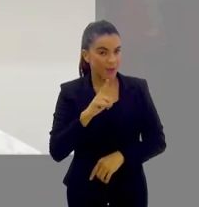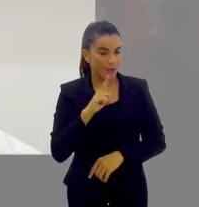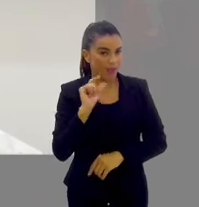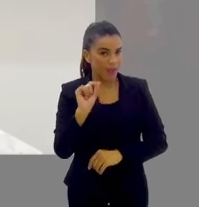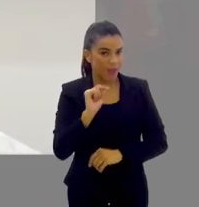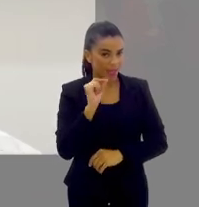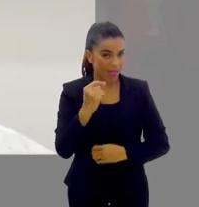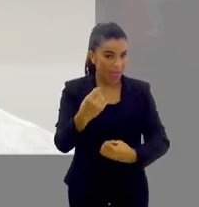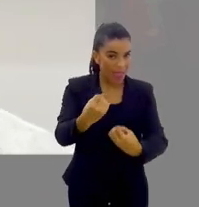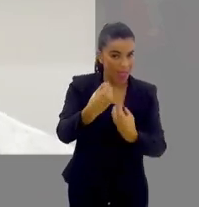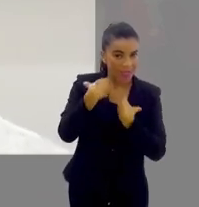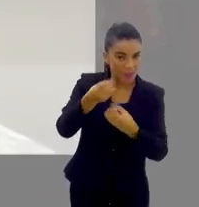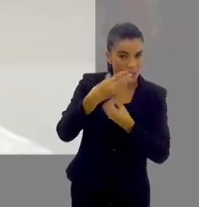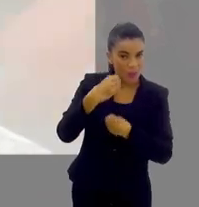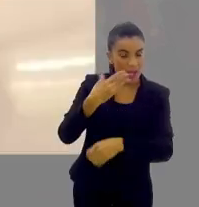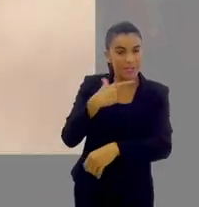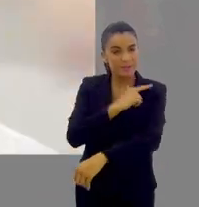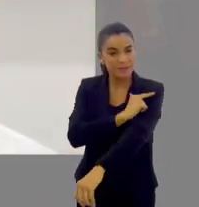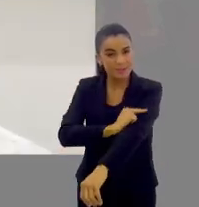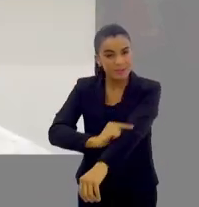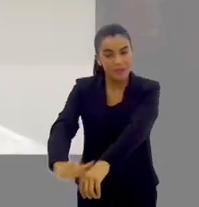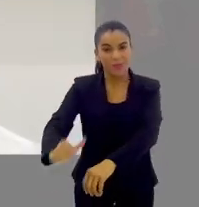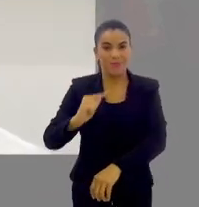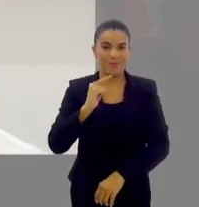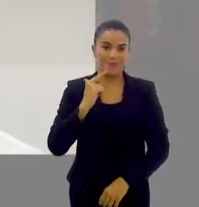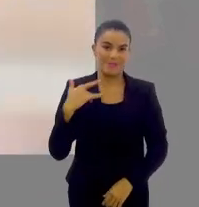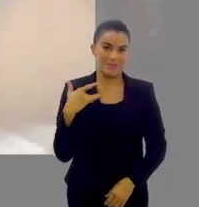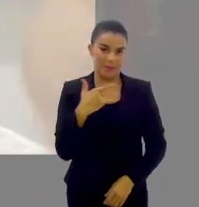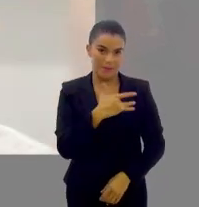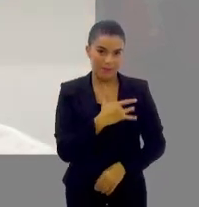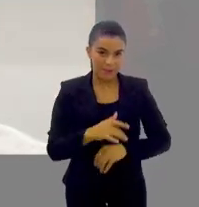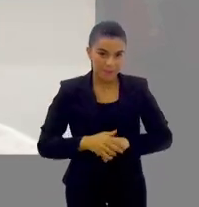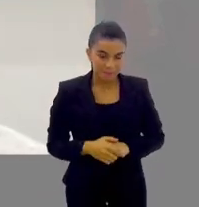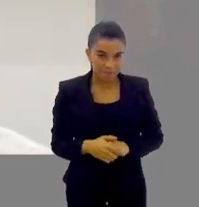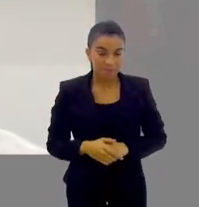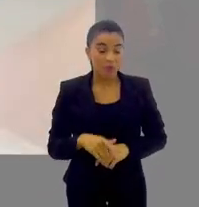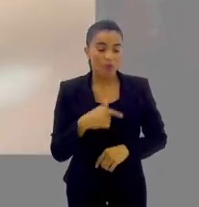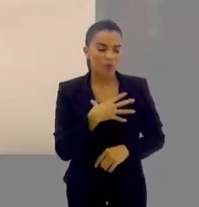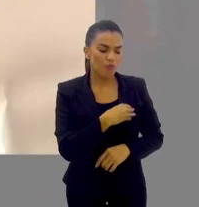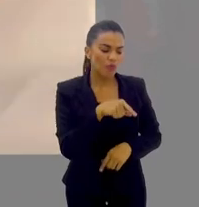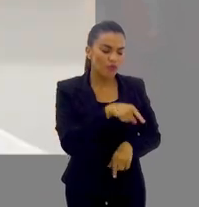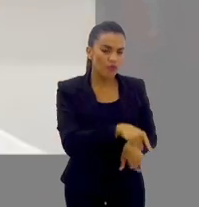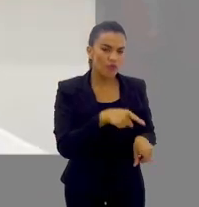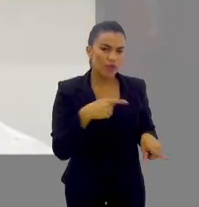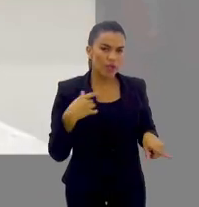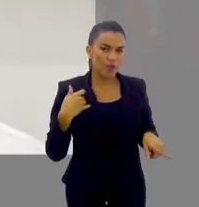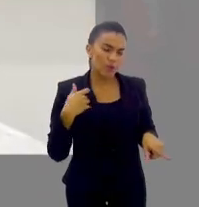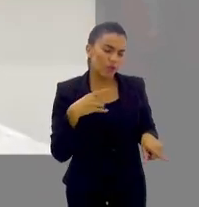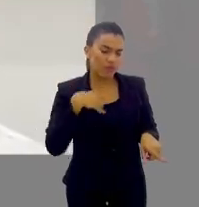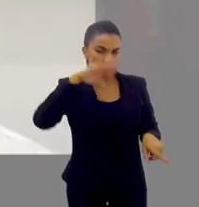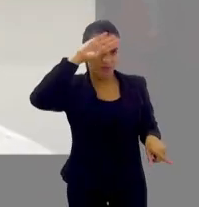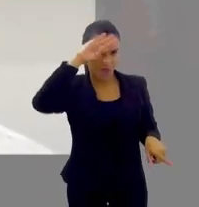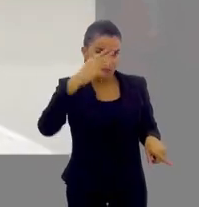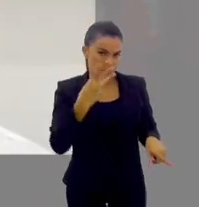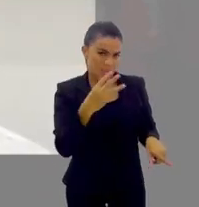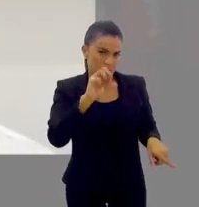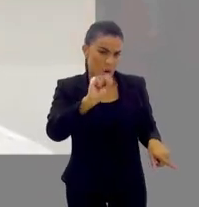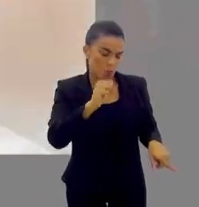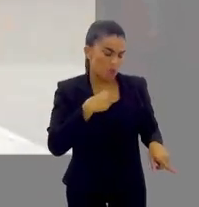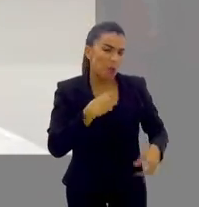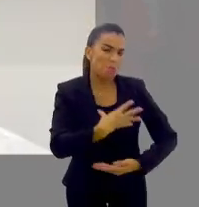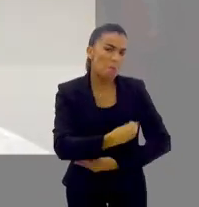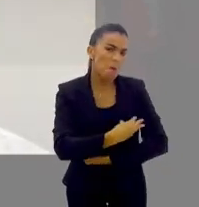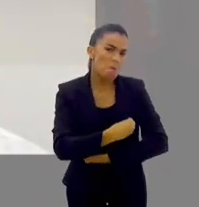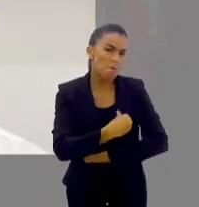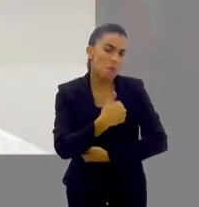a famosa educação em saúde, né? O que é educação em saúde? Seu filho está com uma febre 38, 37,5, mas está